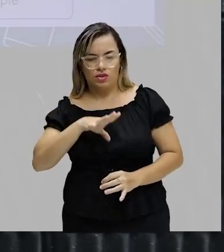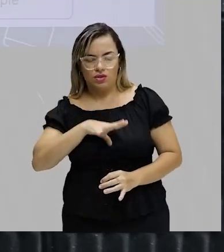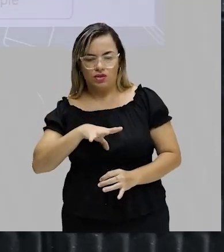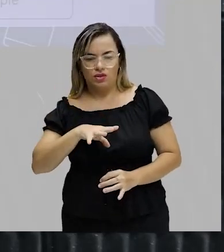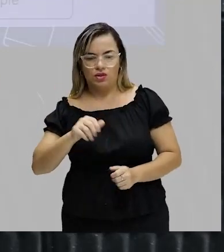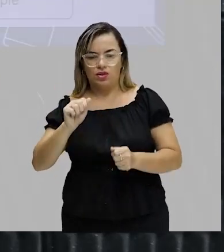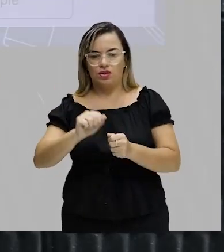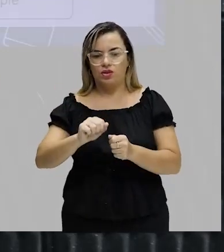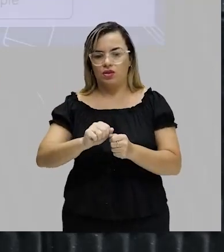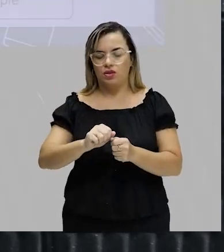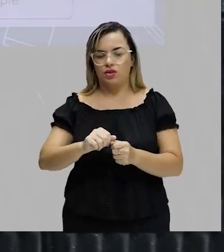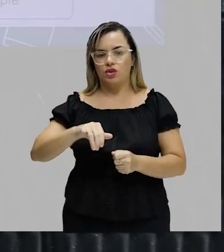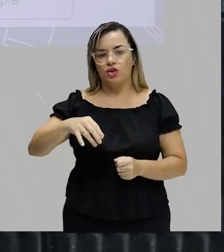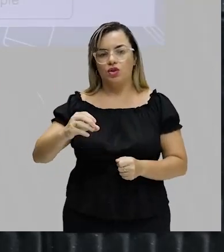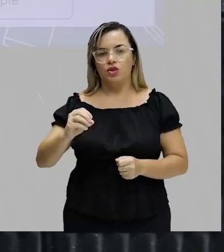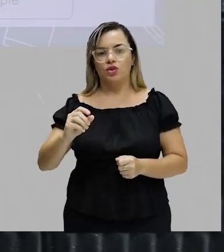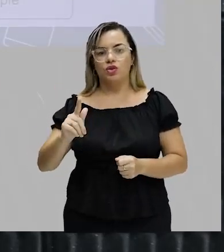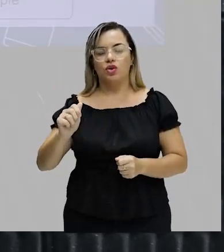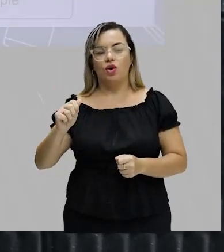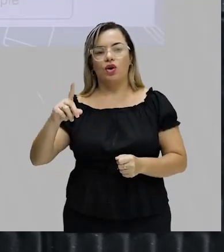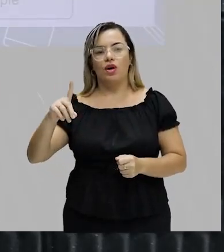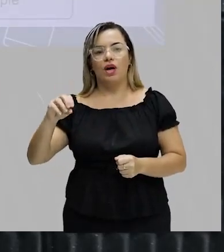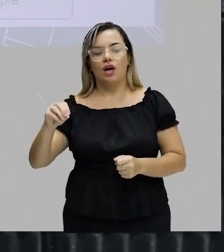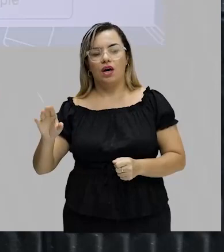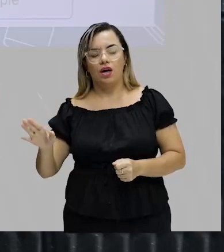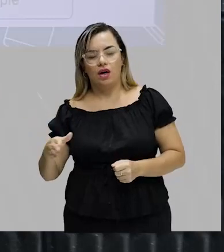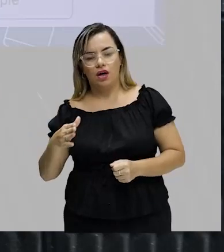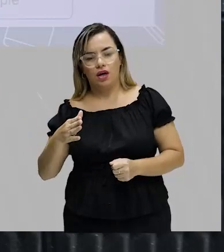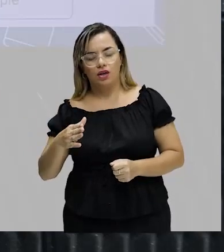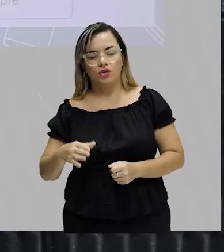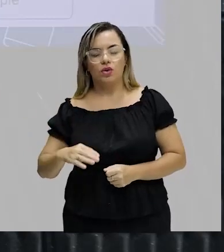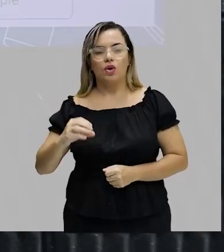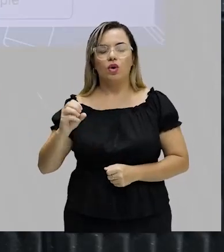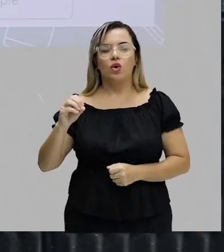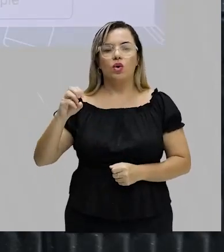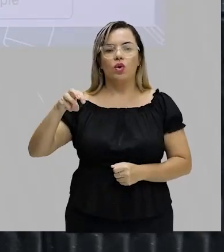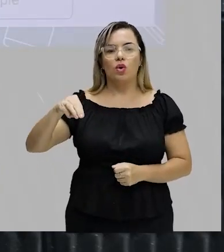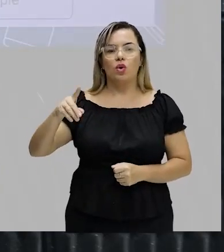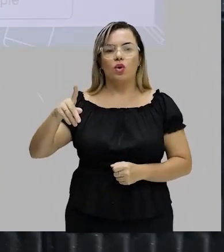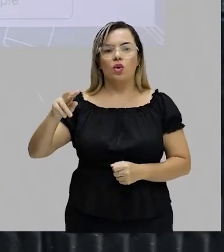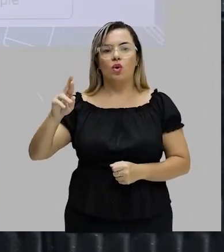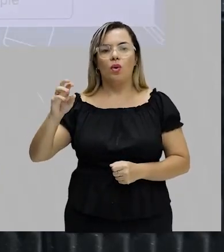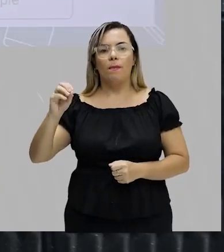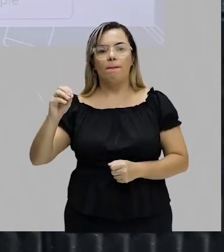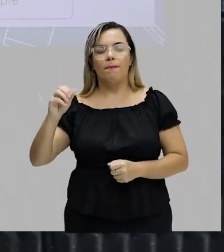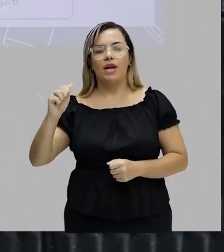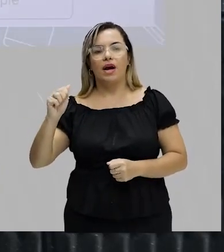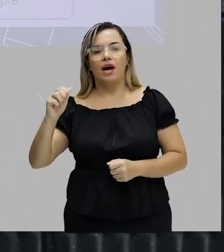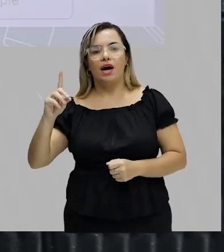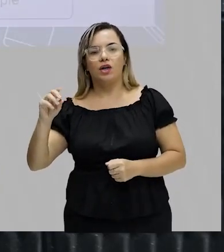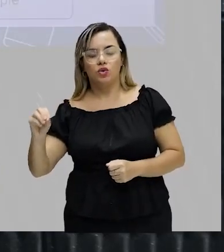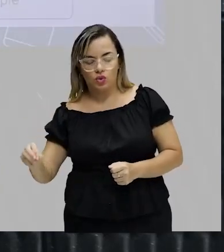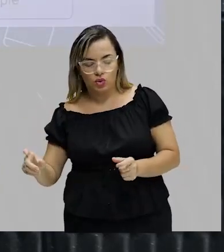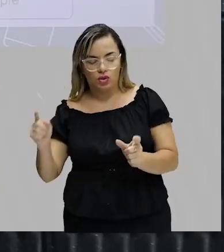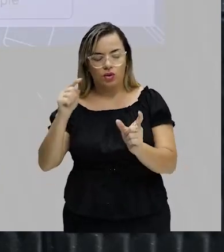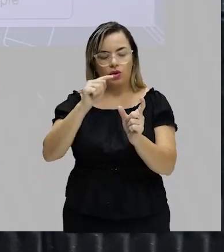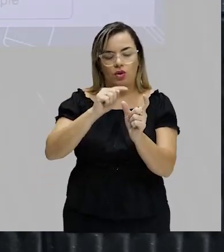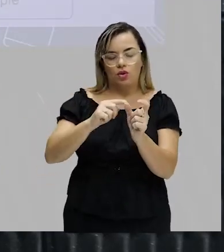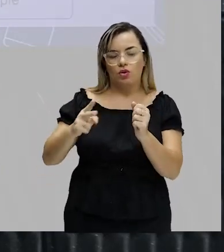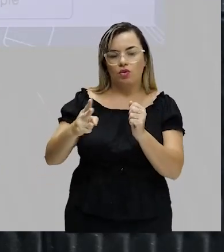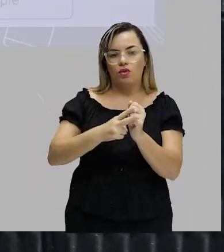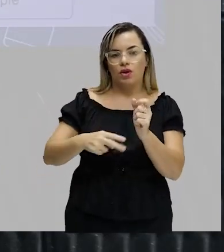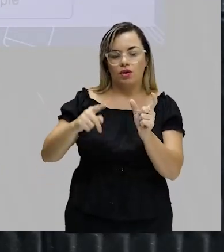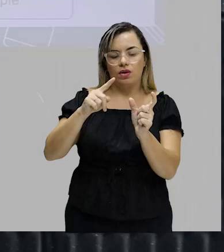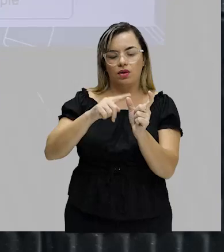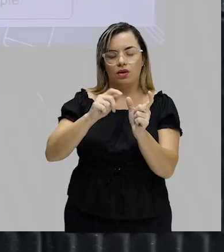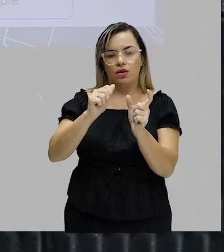Jogado, partido, vendido, comprado. Então, são aqueles verbos que terminam em ado ou ido. Na língua inglesa, nós também